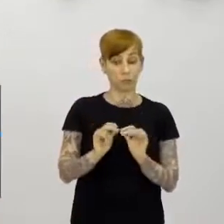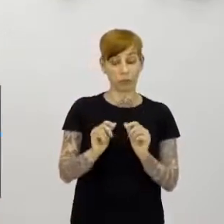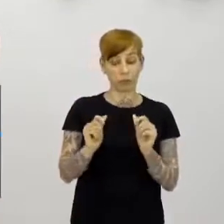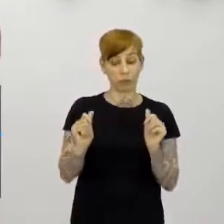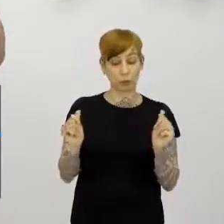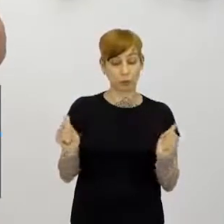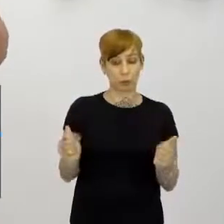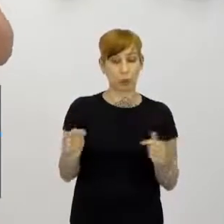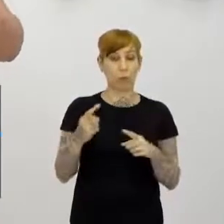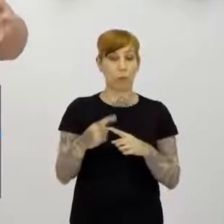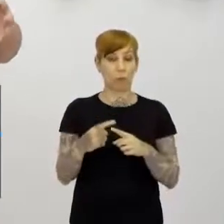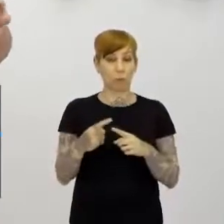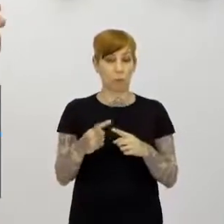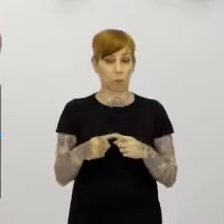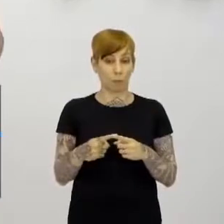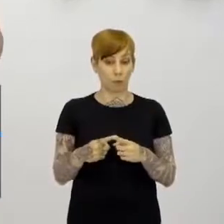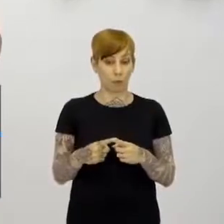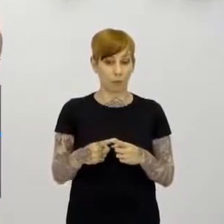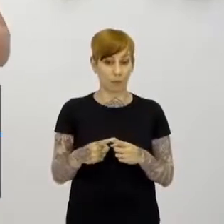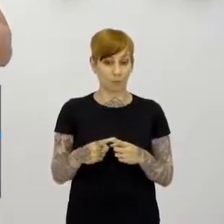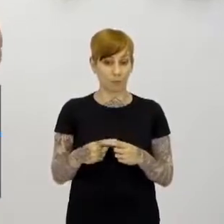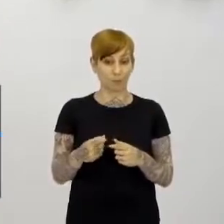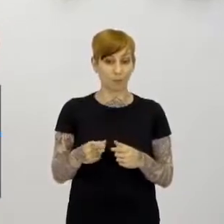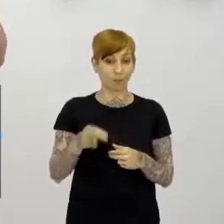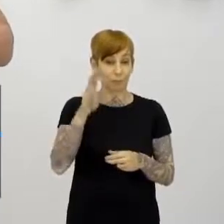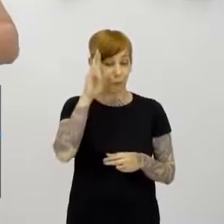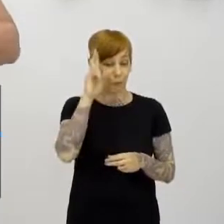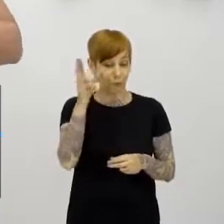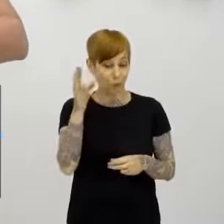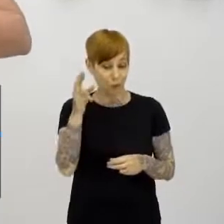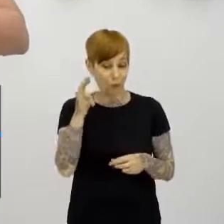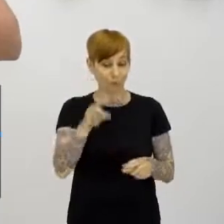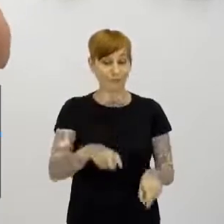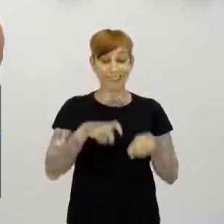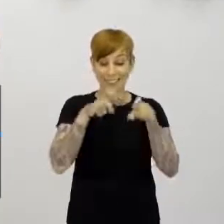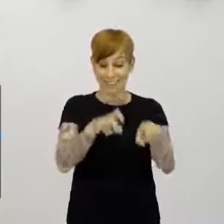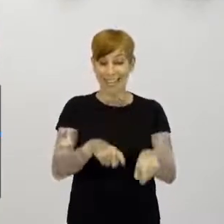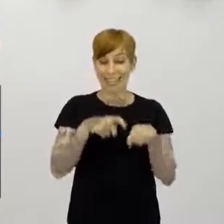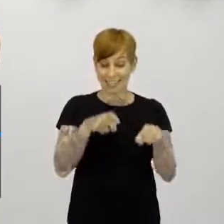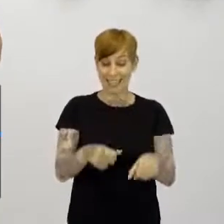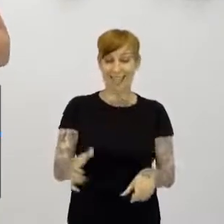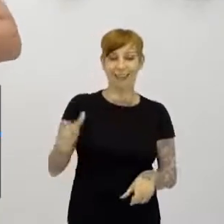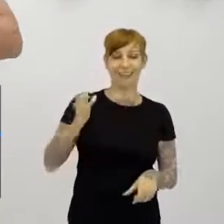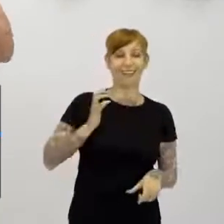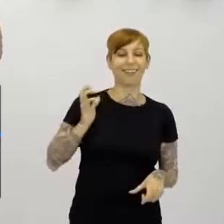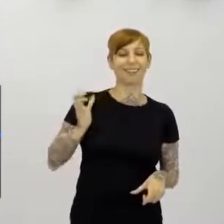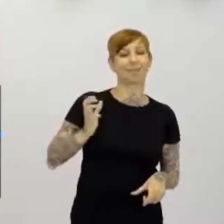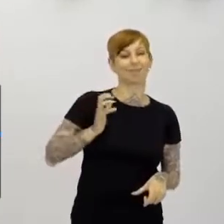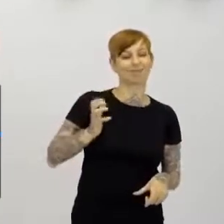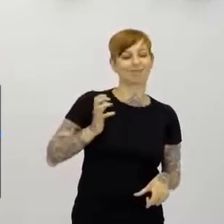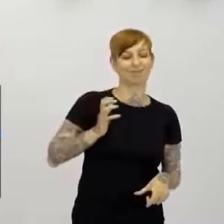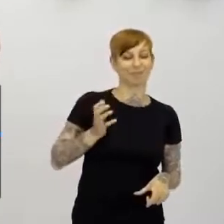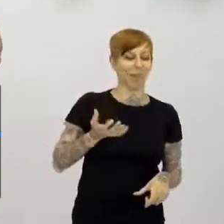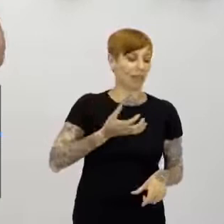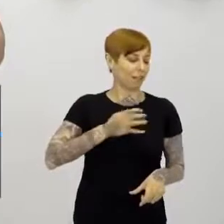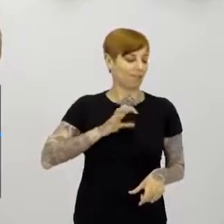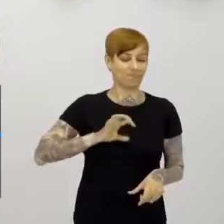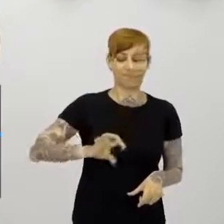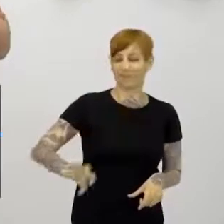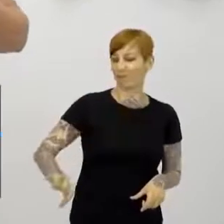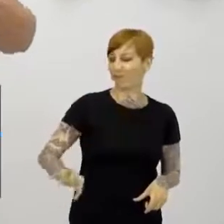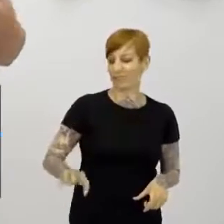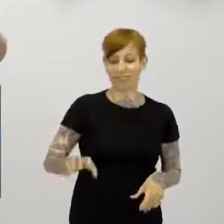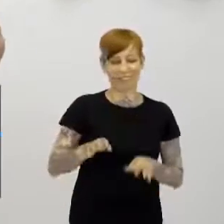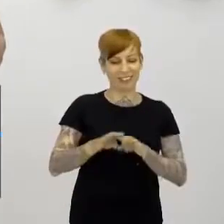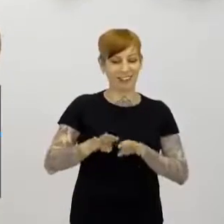tratar. Porque quem são os donos das grandes terras, né? Os latifundiários, eles são a elite, né? Eles estão no poder.